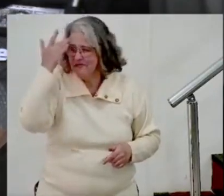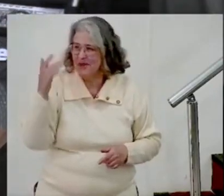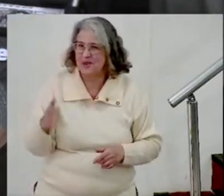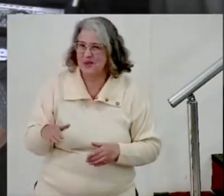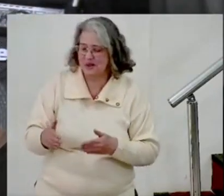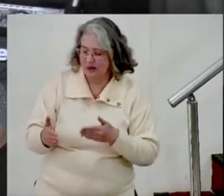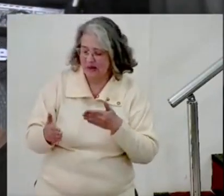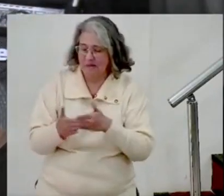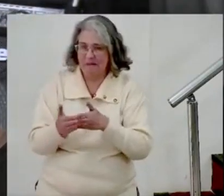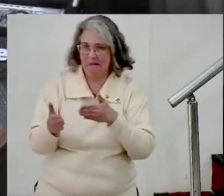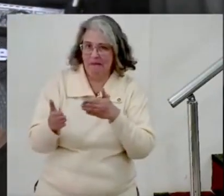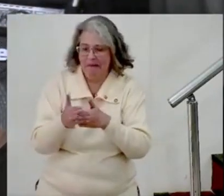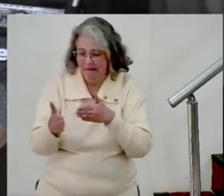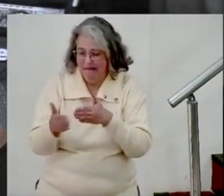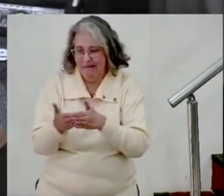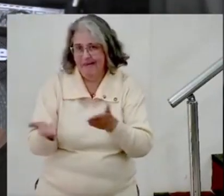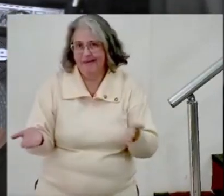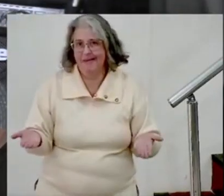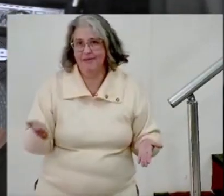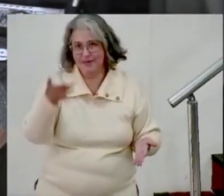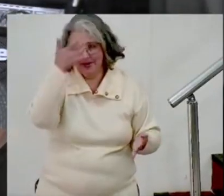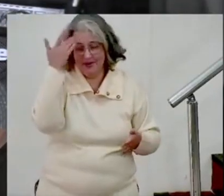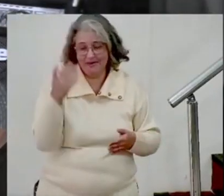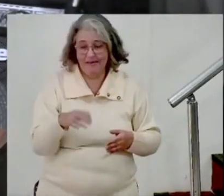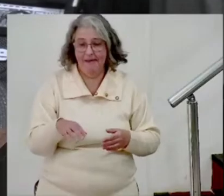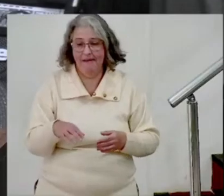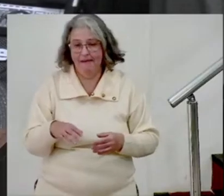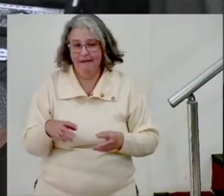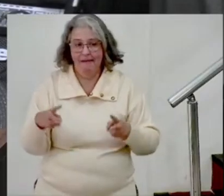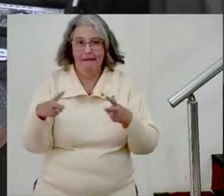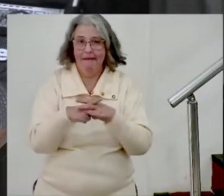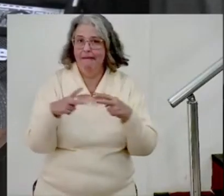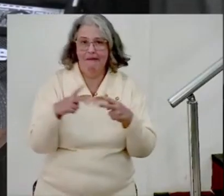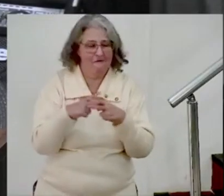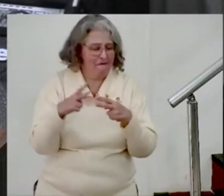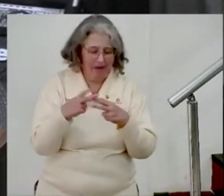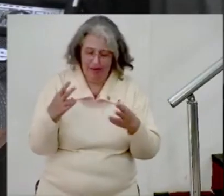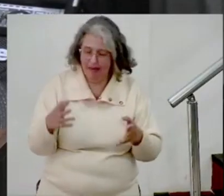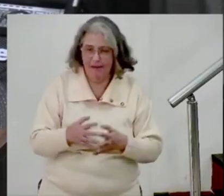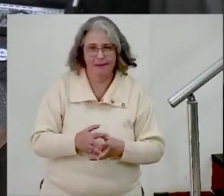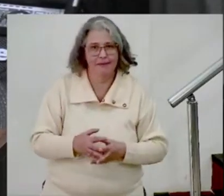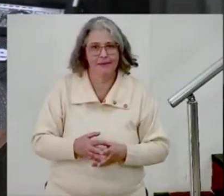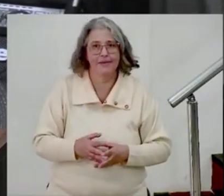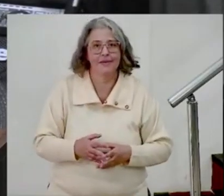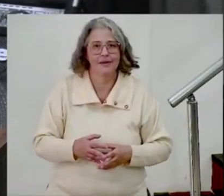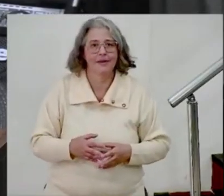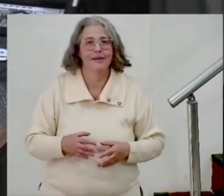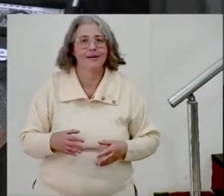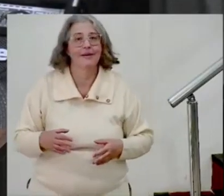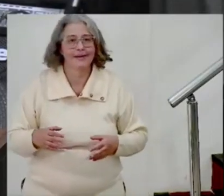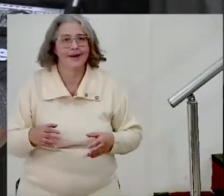cidade fortificada e tem alguém juntando terra na beira do muro. Não é uma tranqueira?